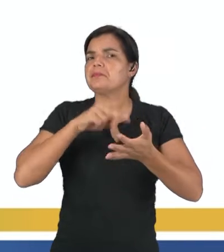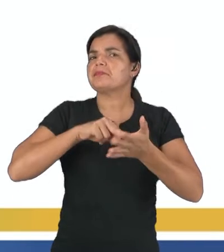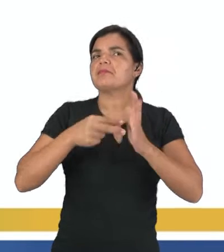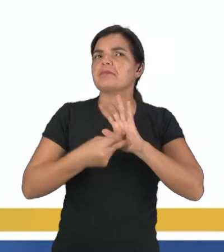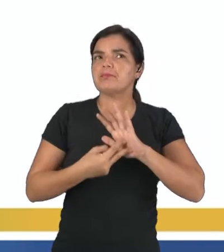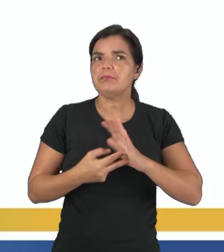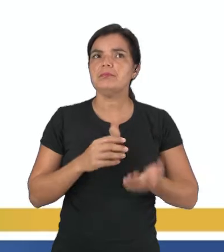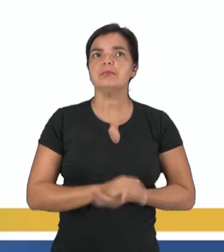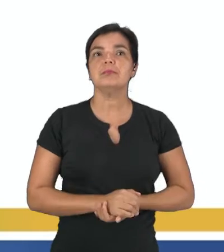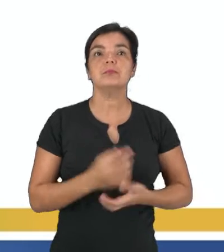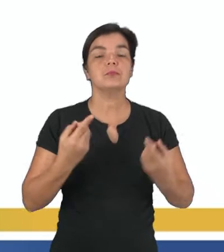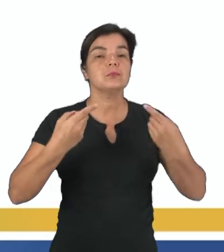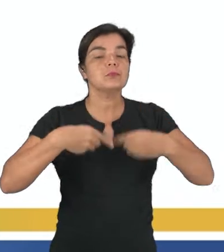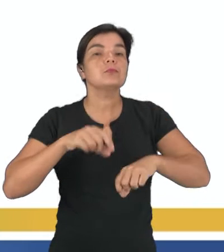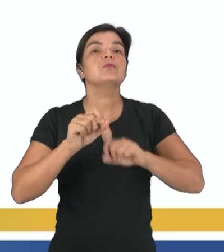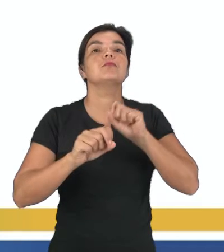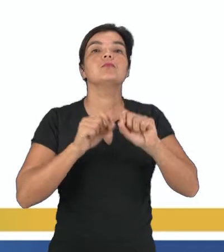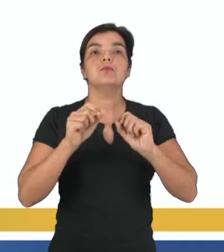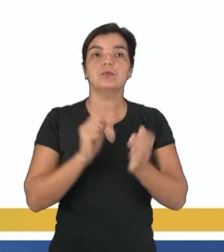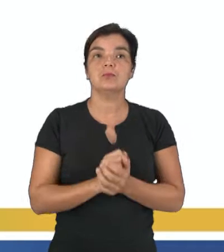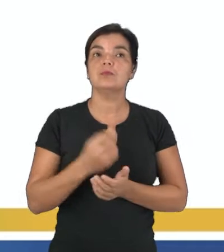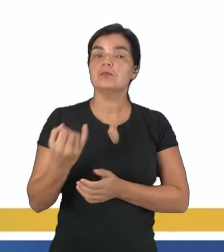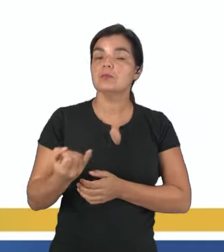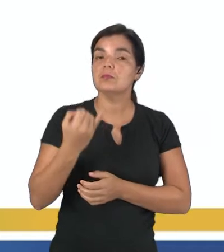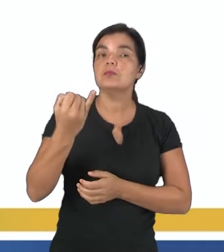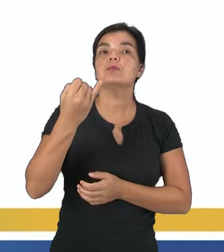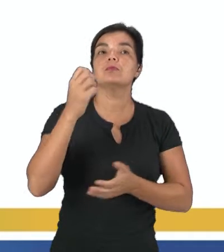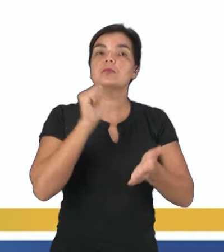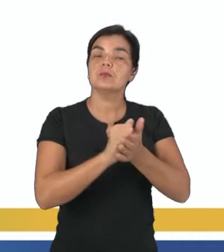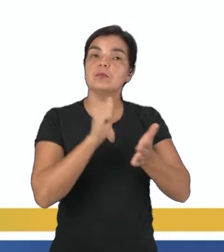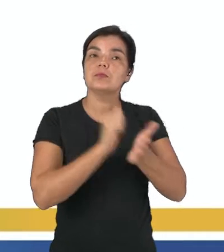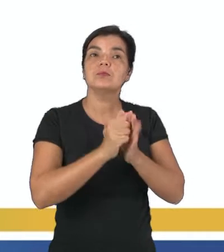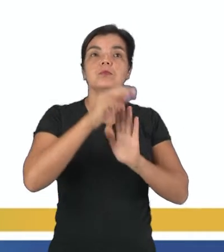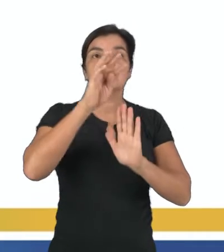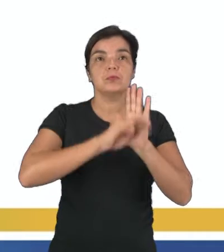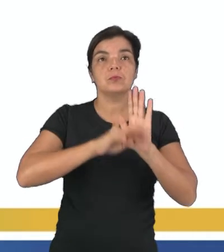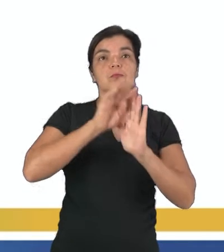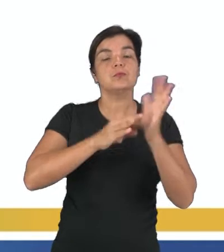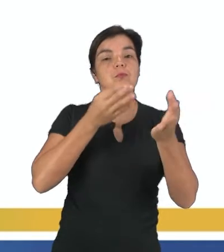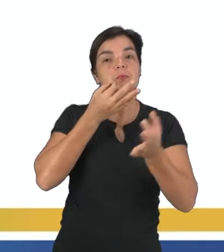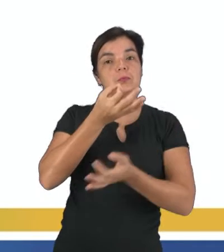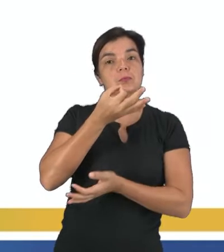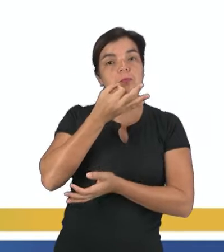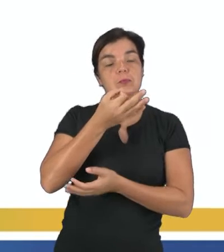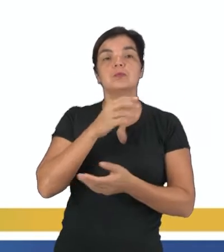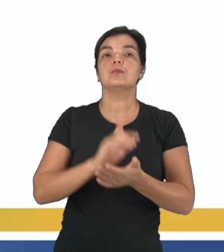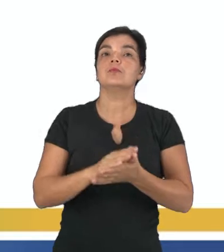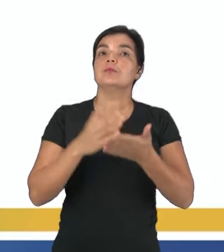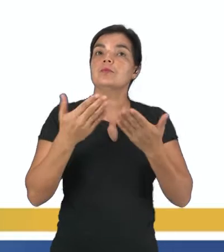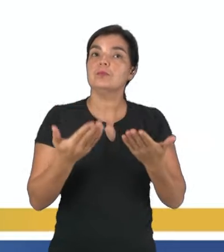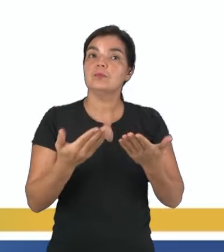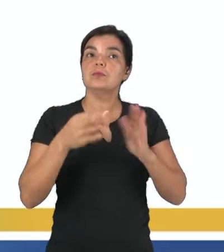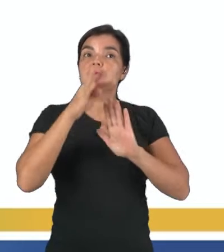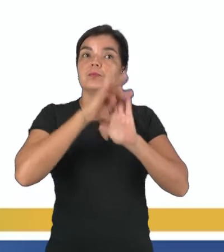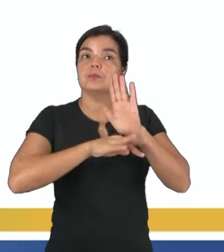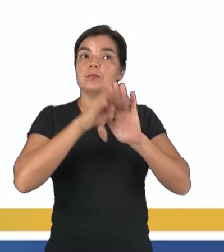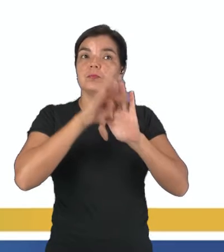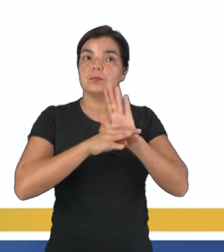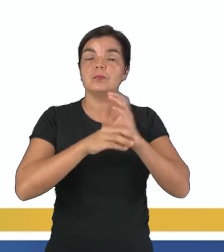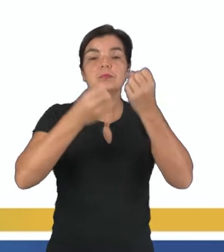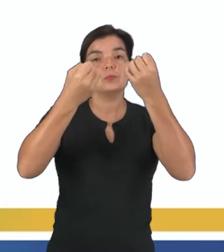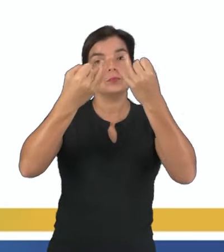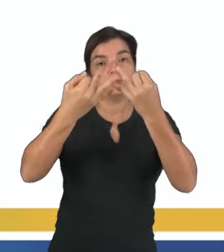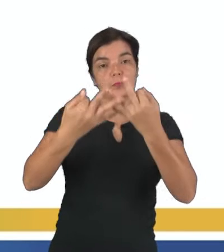seria? Contra-argumentação ela é uma parte fundamental na produção de textos opinativos, sobretudo dos